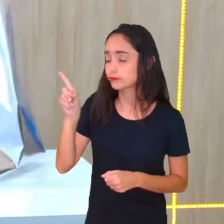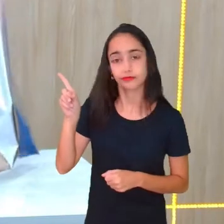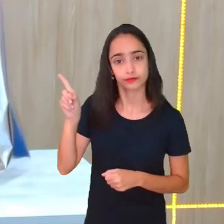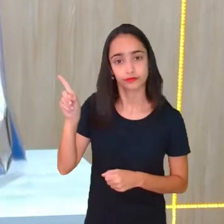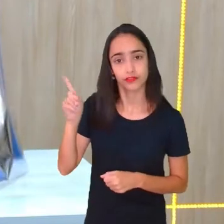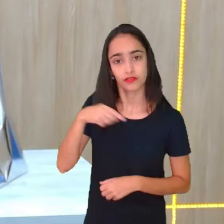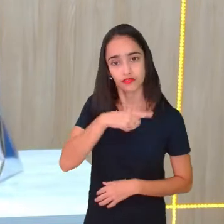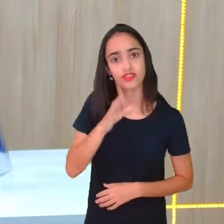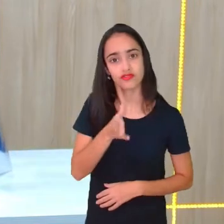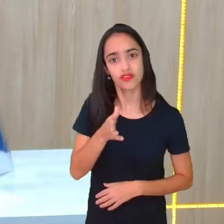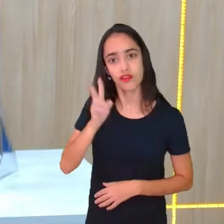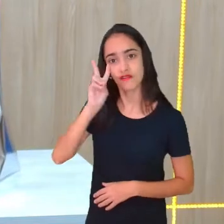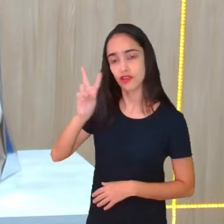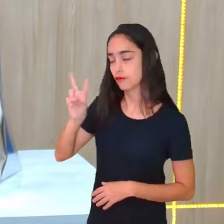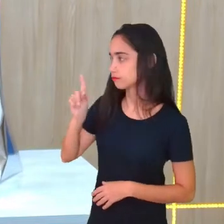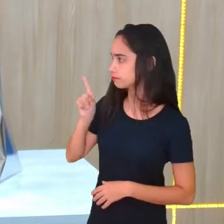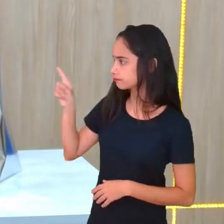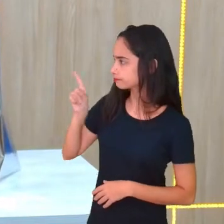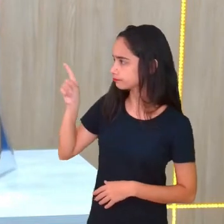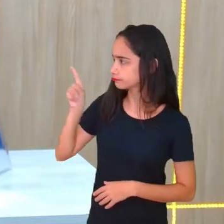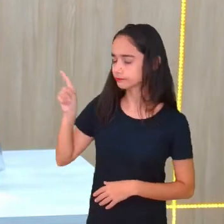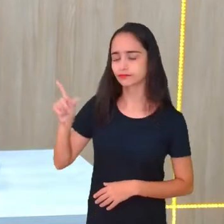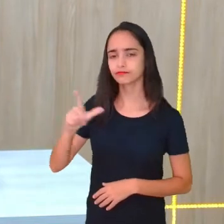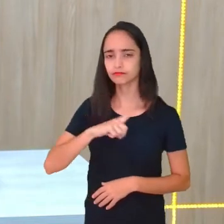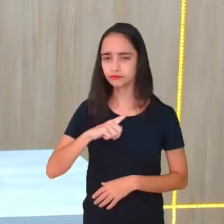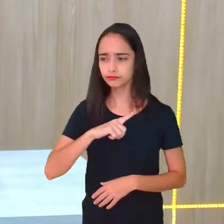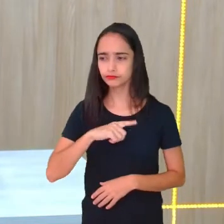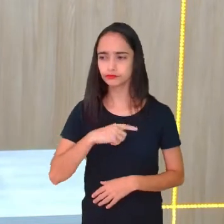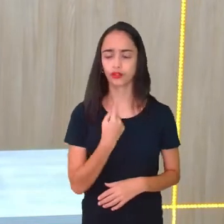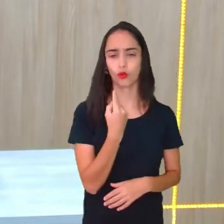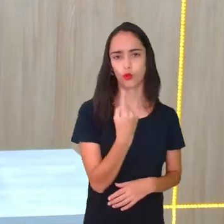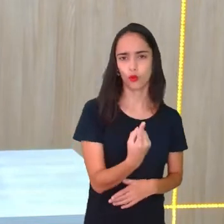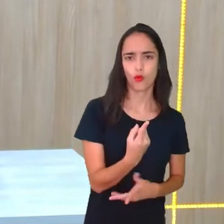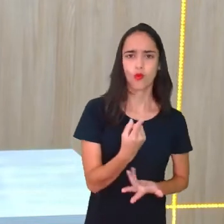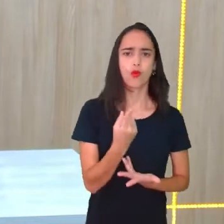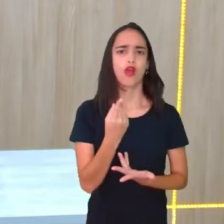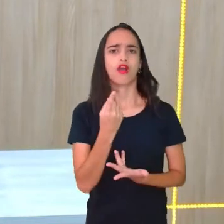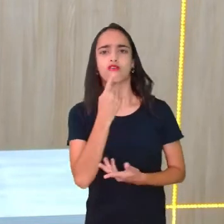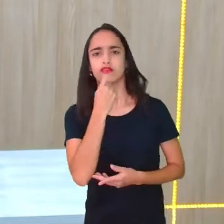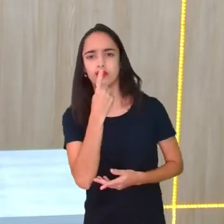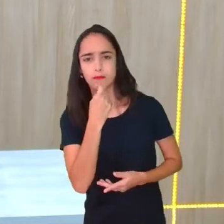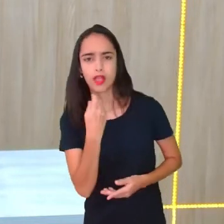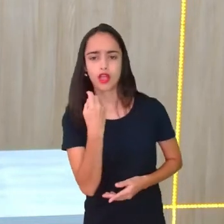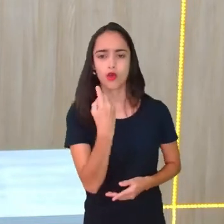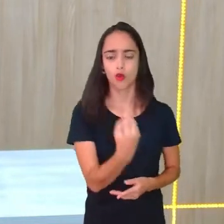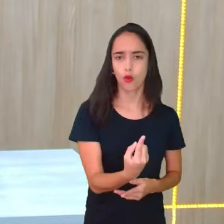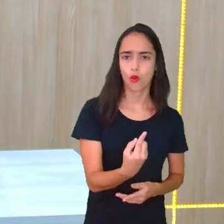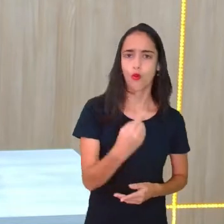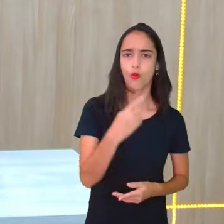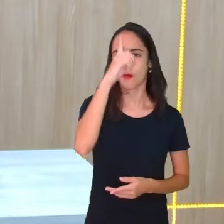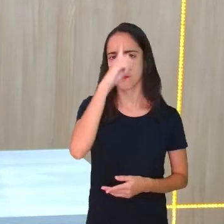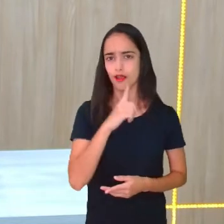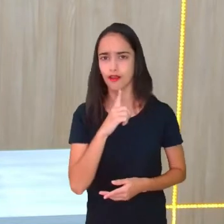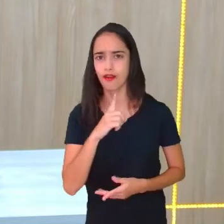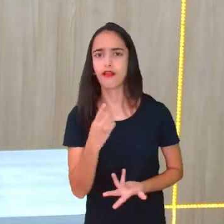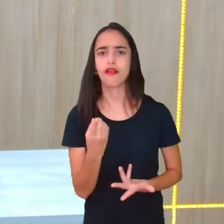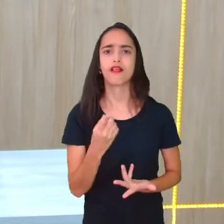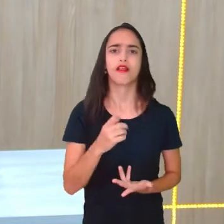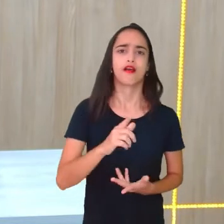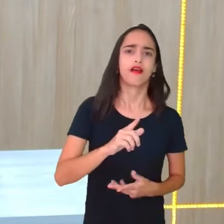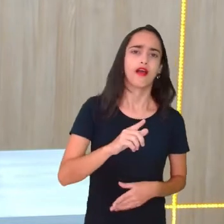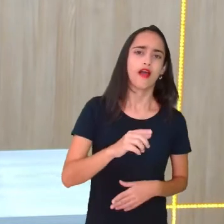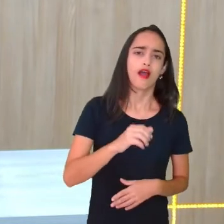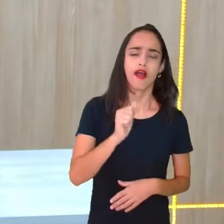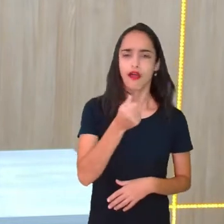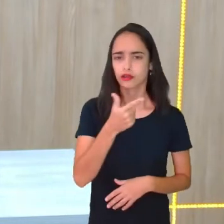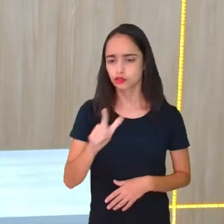Todo mundo já viu aqui que eu tenho uma vermelha, uma amarela, uma azul, outra